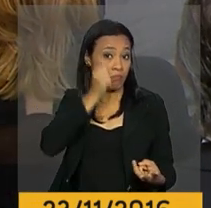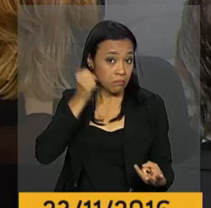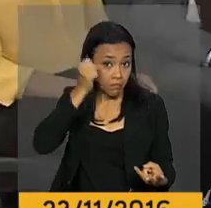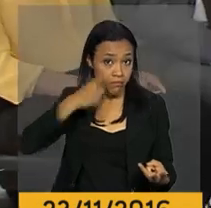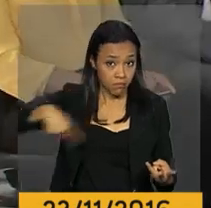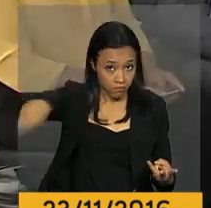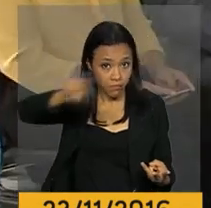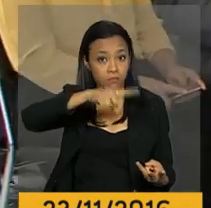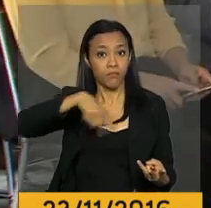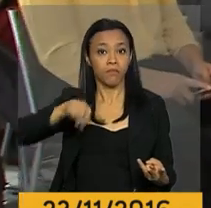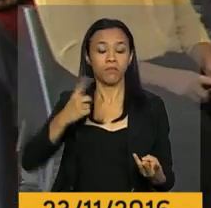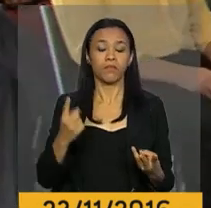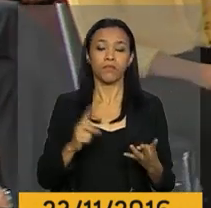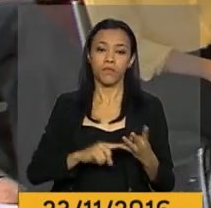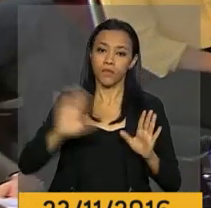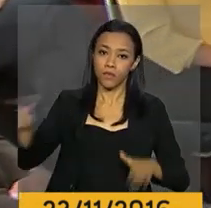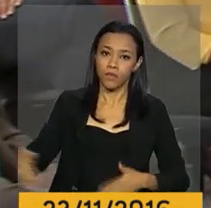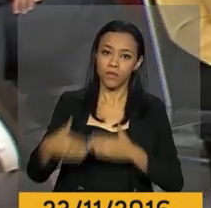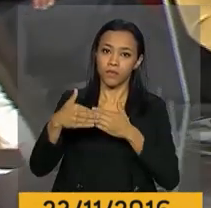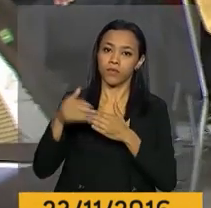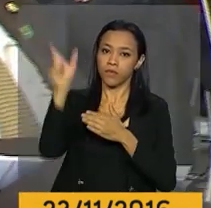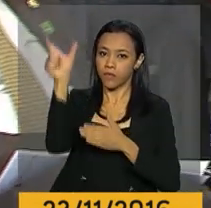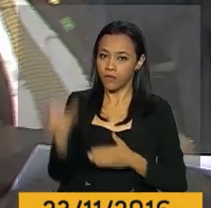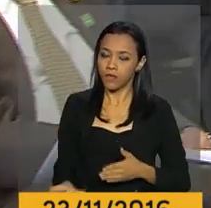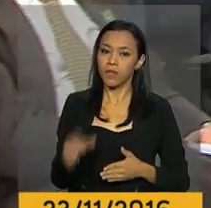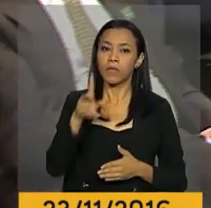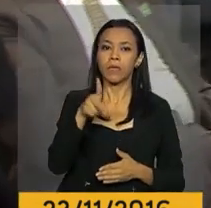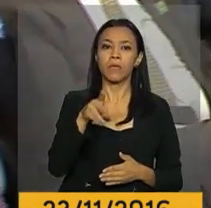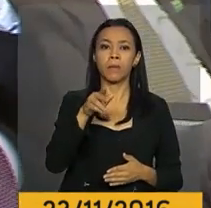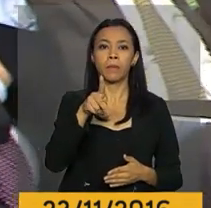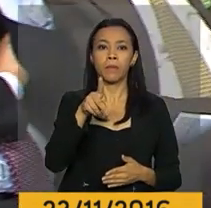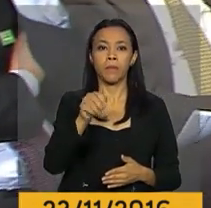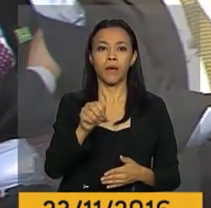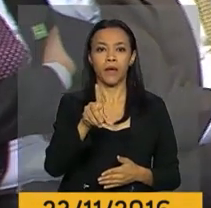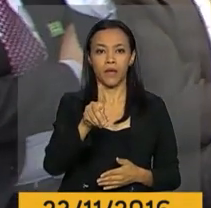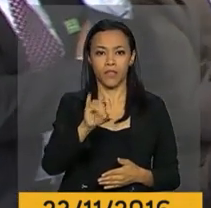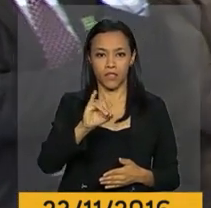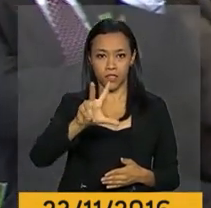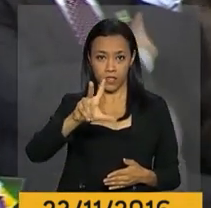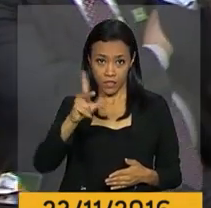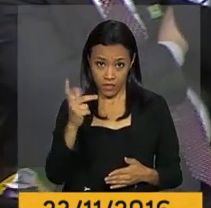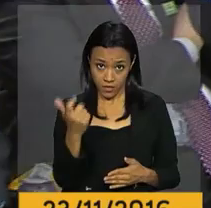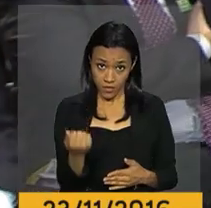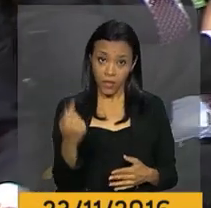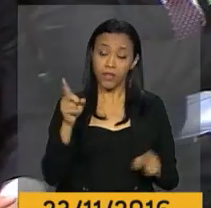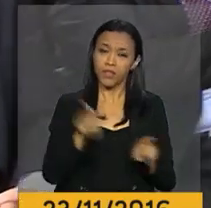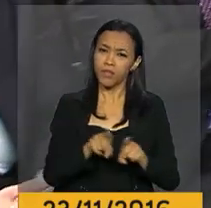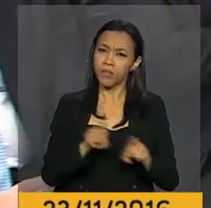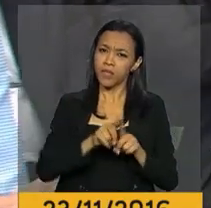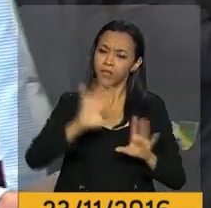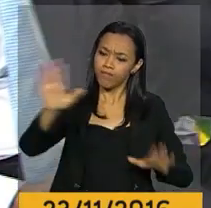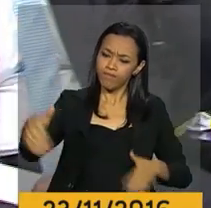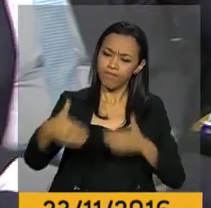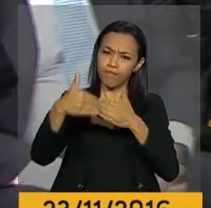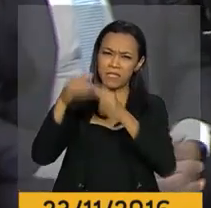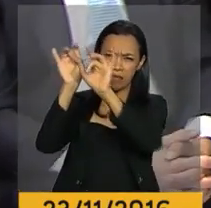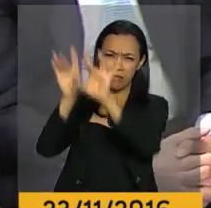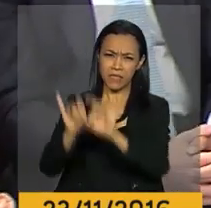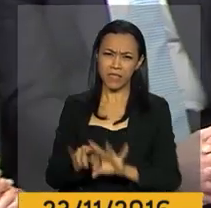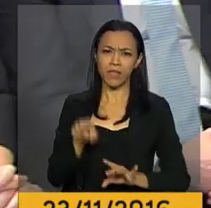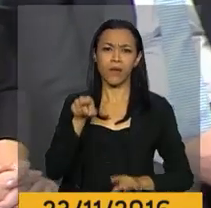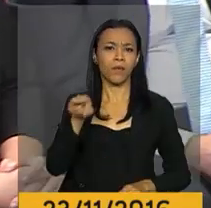cumprimentar o eliseu padilha e naturalmente lançar um cumprimento especialíssimo roberto